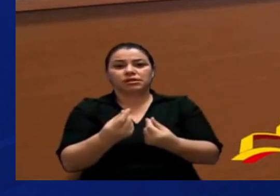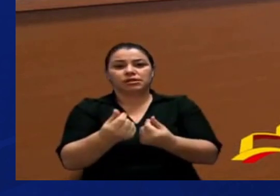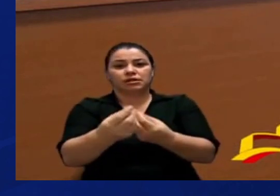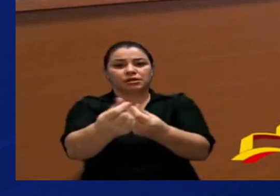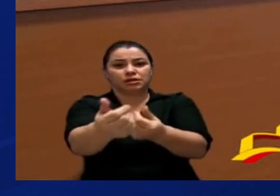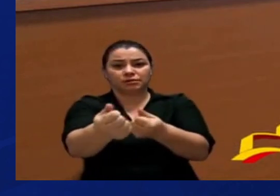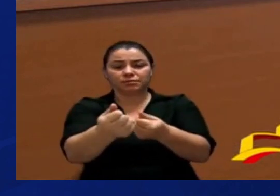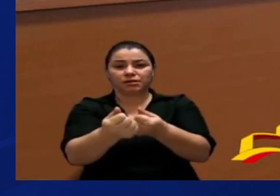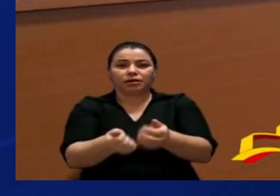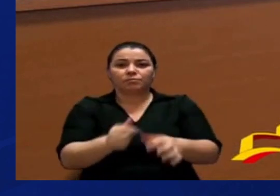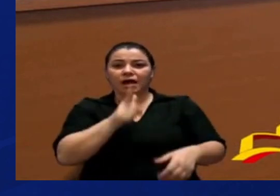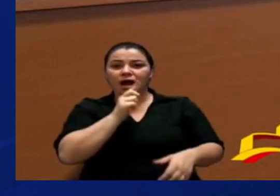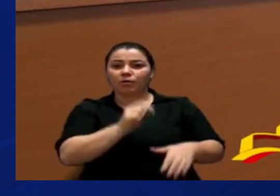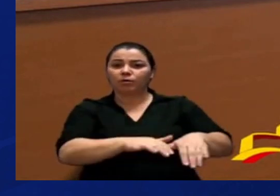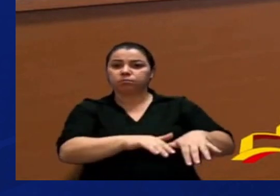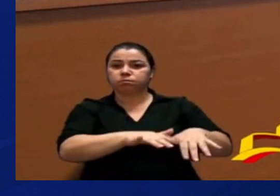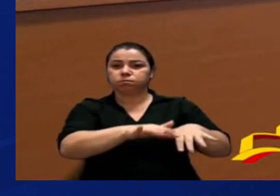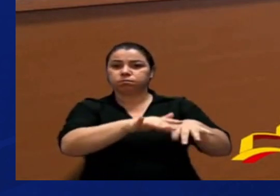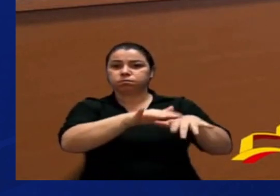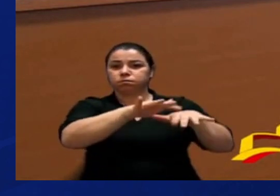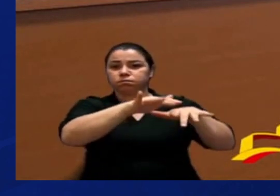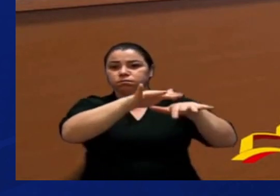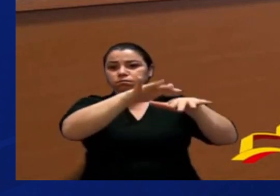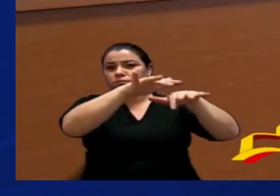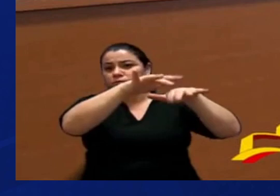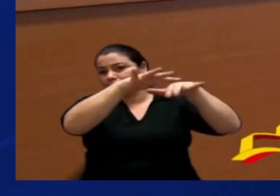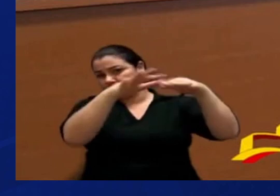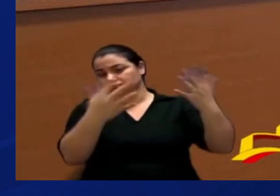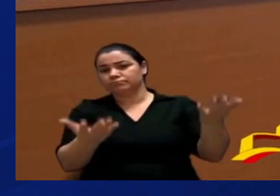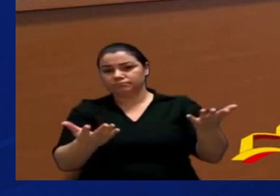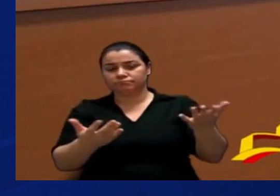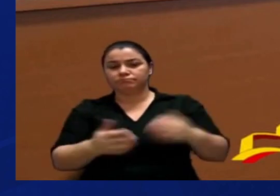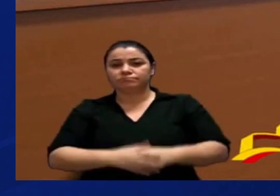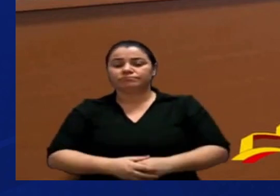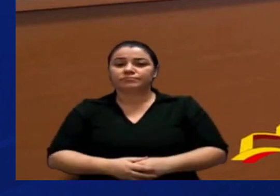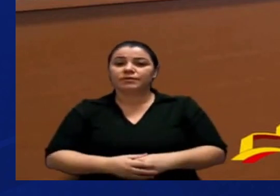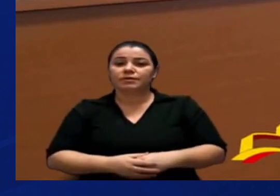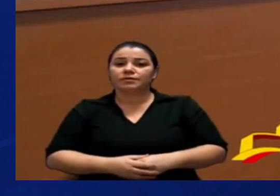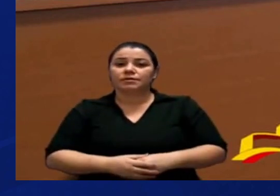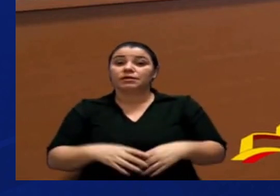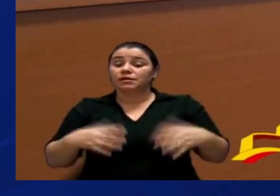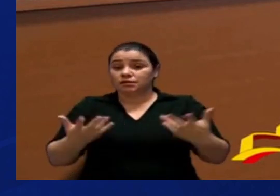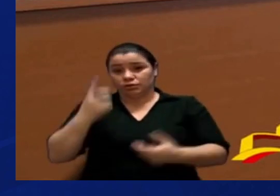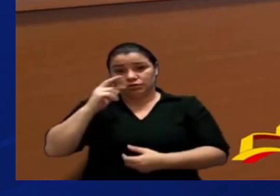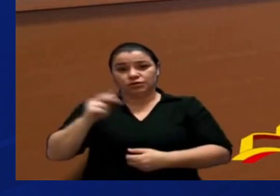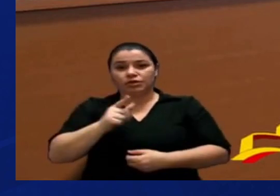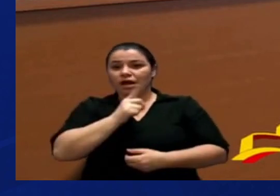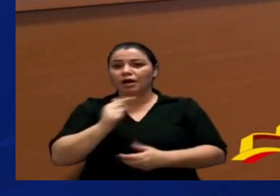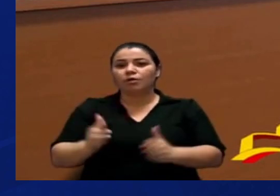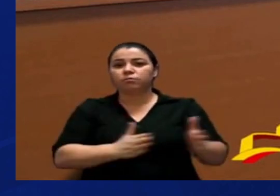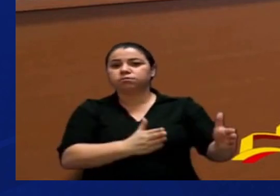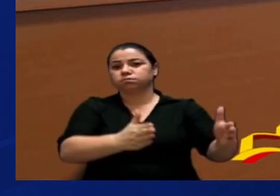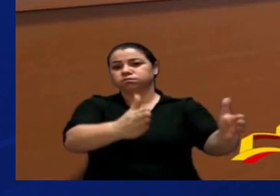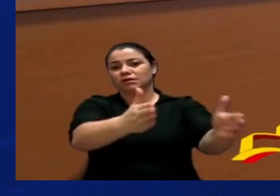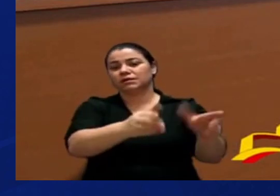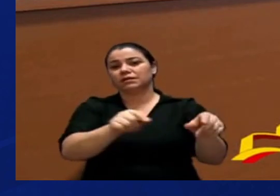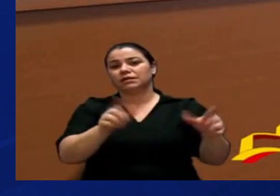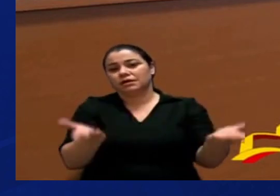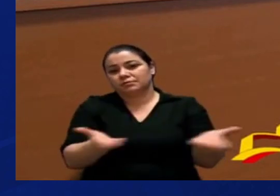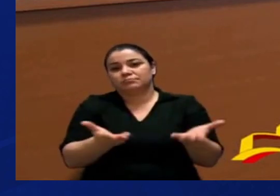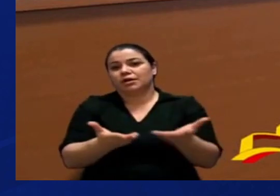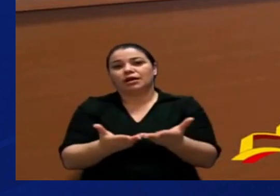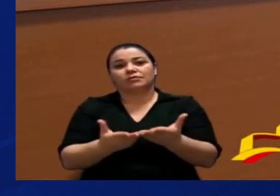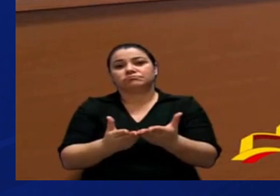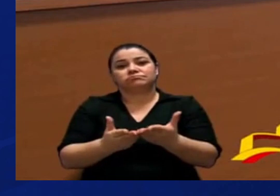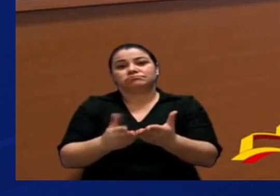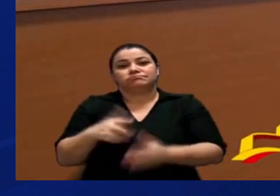desmatada. Se subindo, ali subiram metros e metros e metros de terra. Então, se o Rio Sorocaba se espraiava por ali, agora